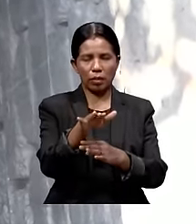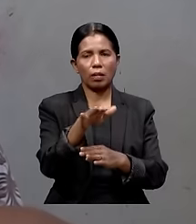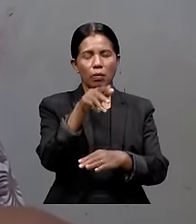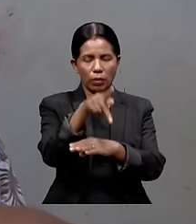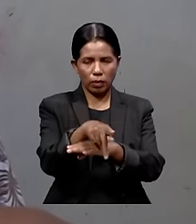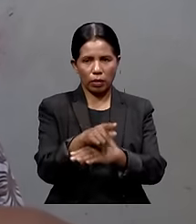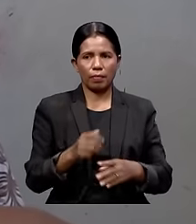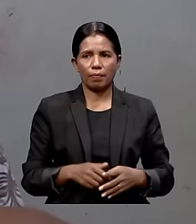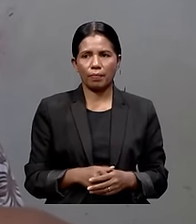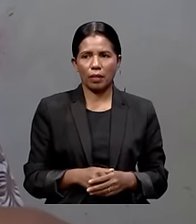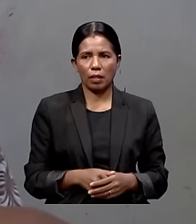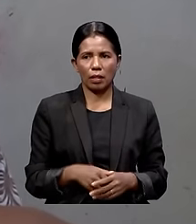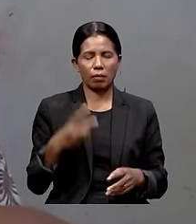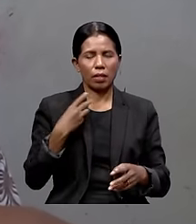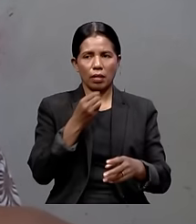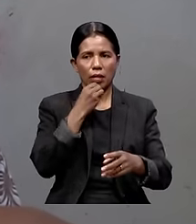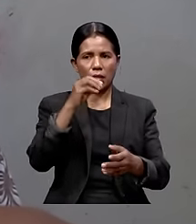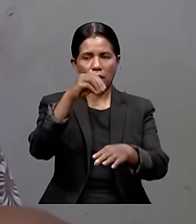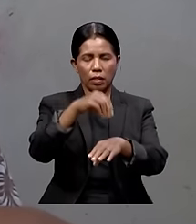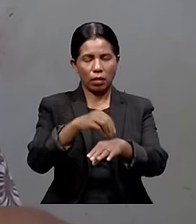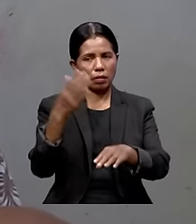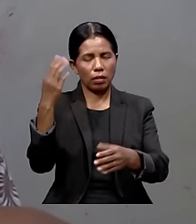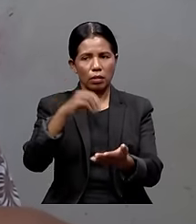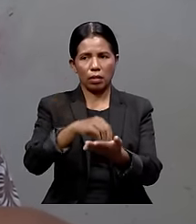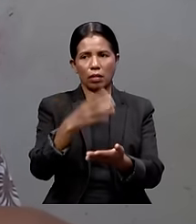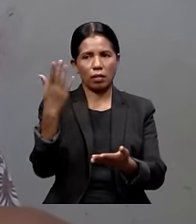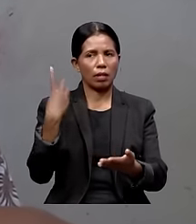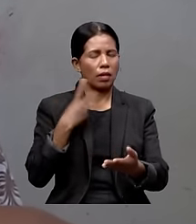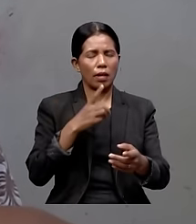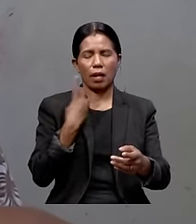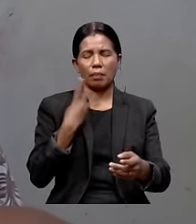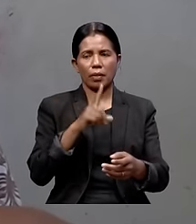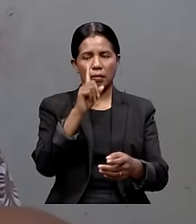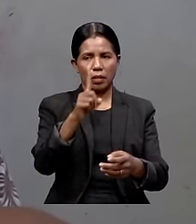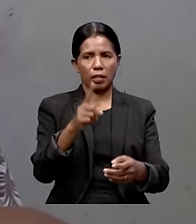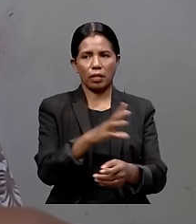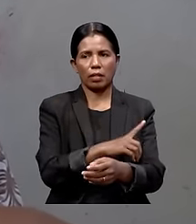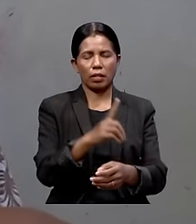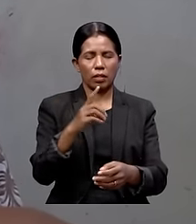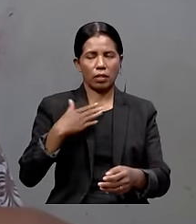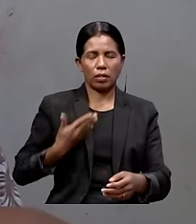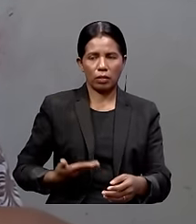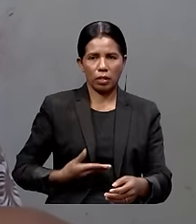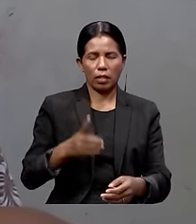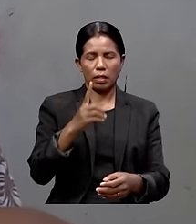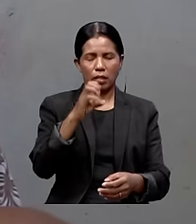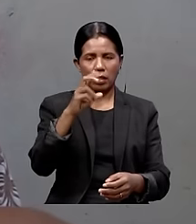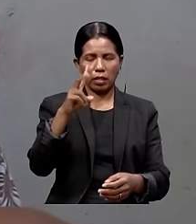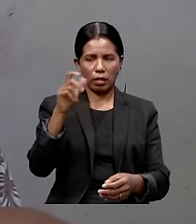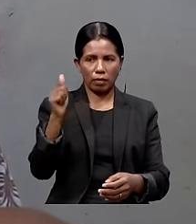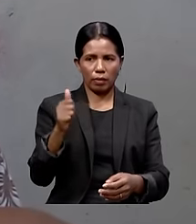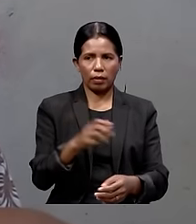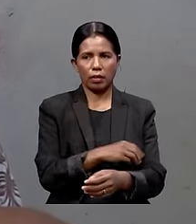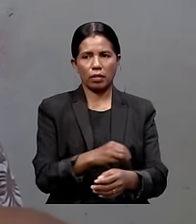ami. Ami hahan hoto, ami lori batau hoto hene ba, ne lo sau mesak lai, ami barak, dona beba, patan be, siun zenu ni niya